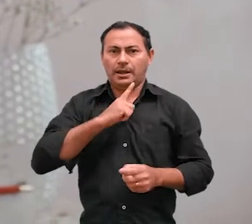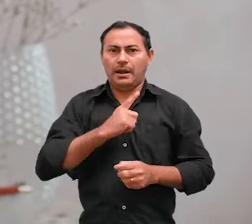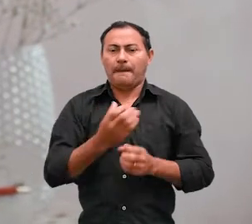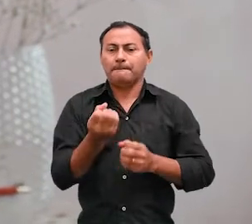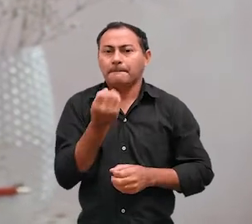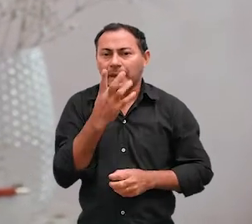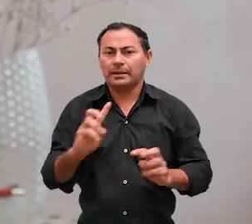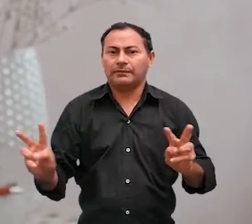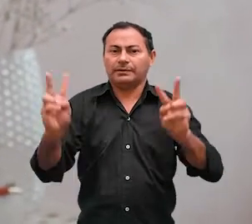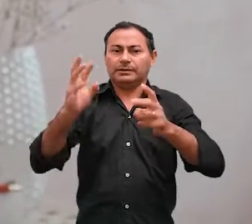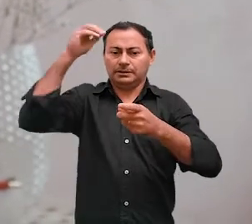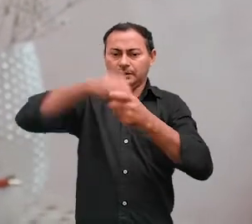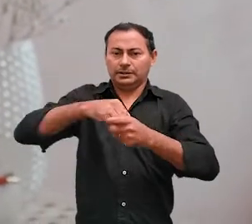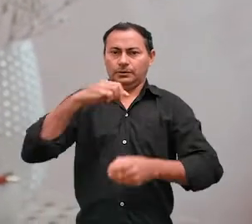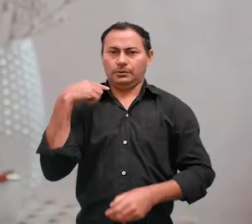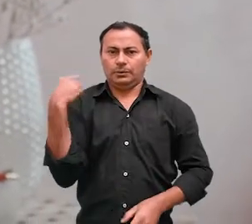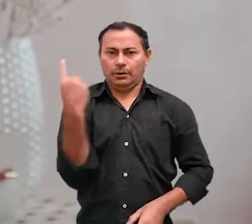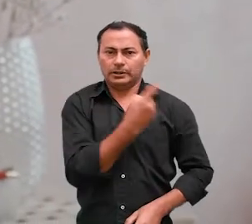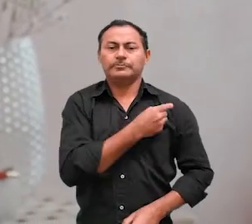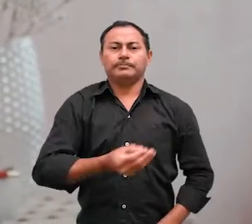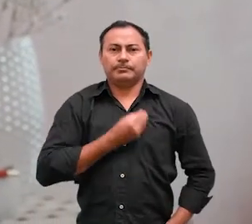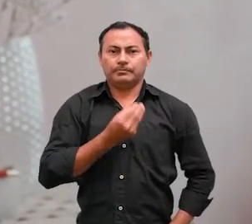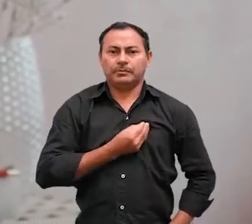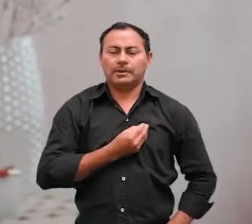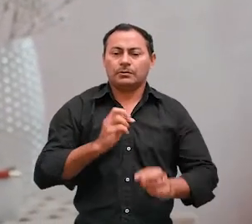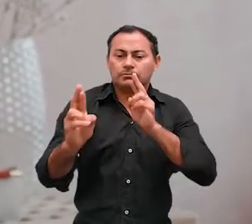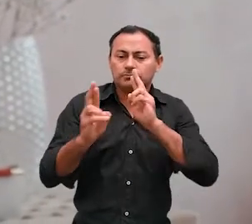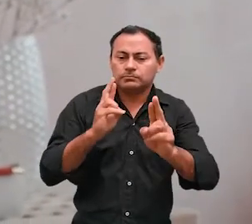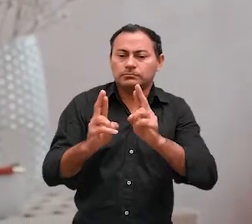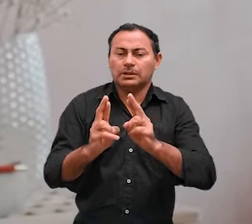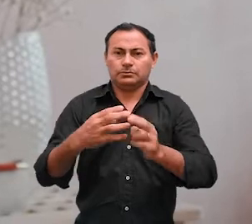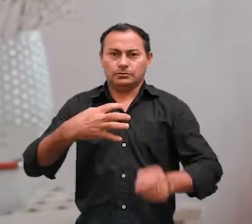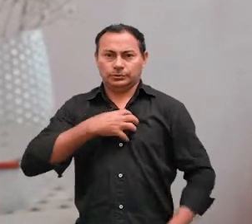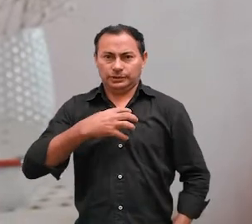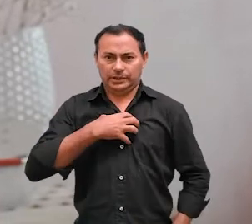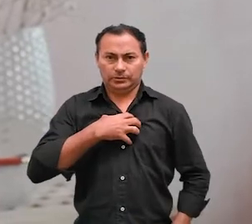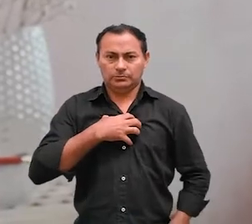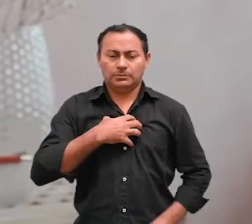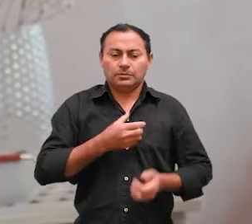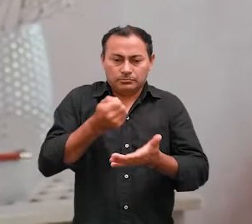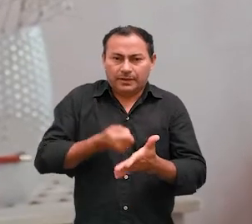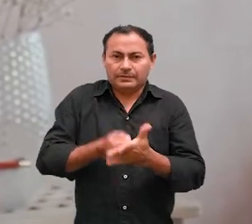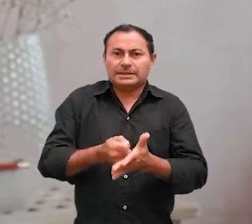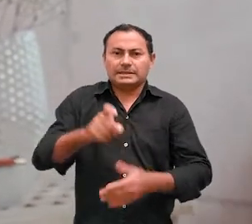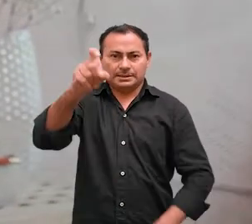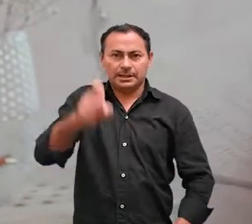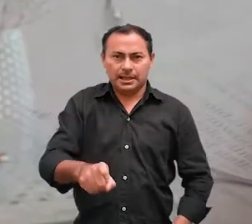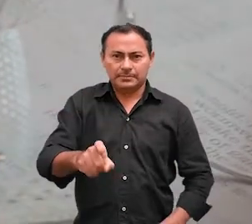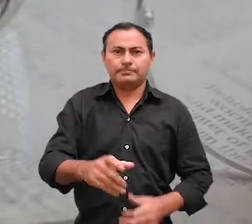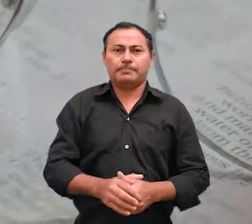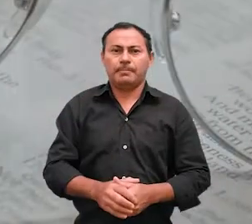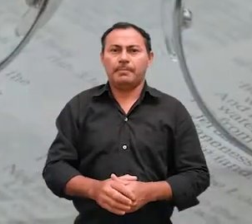termos as bem-aventuranças dentro de nossos e vivermos os relacionamentos da maneira como devem